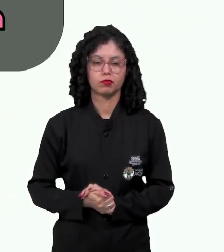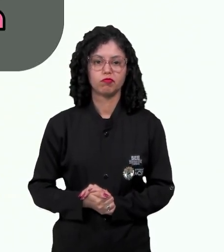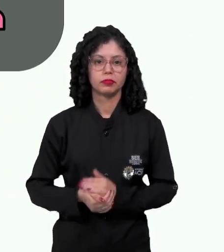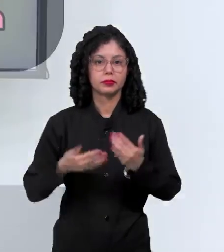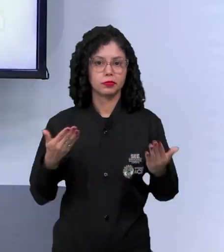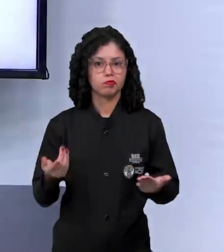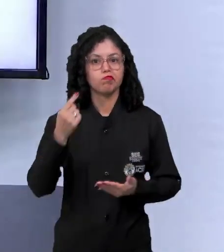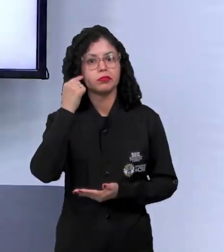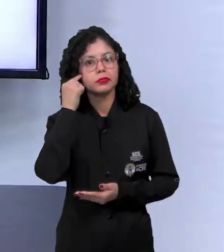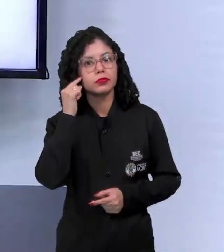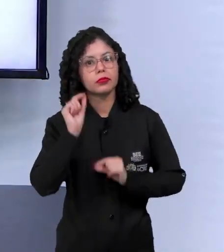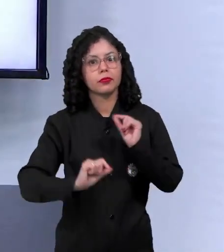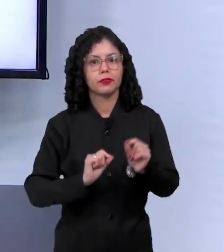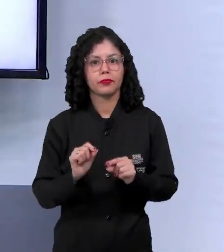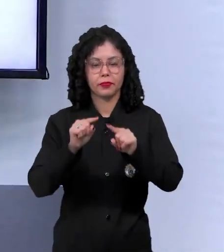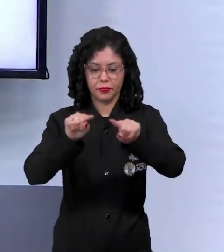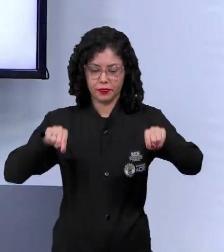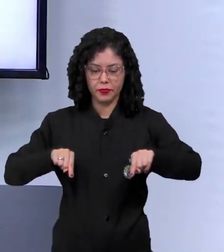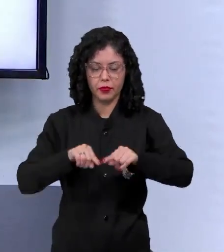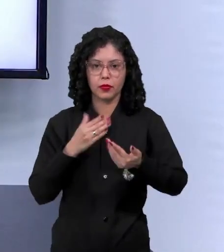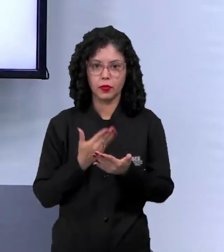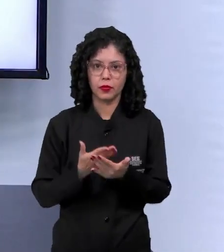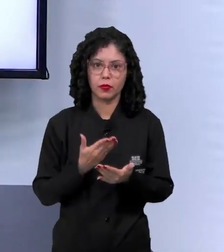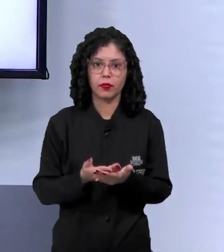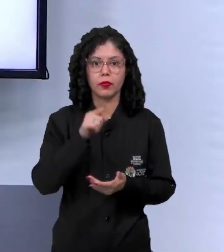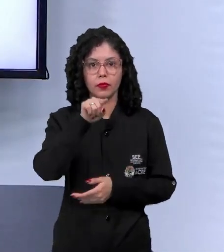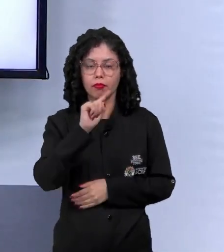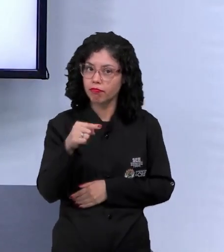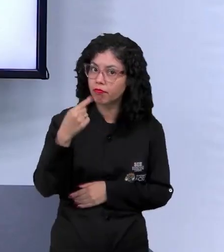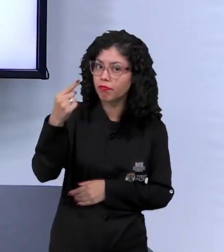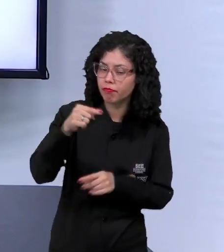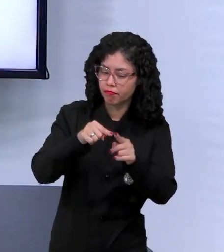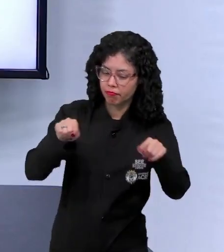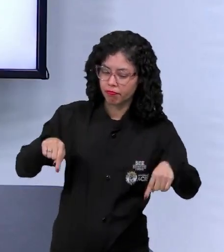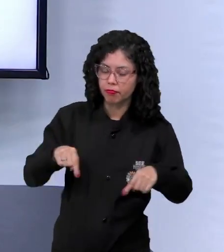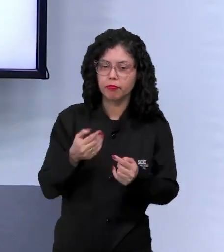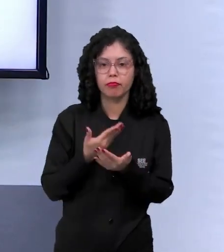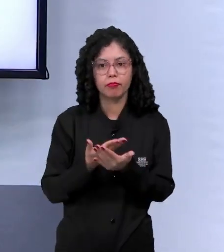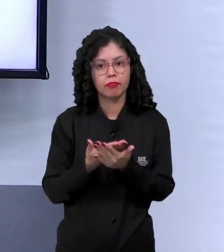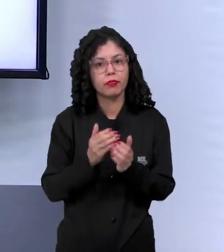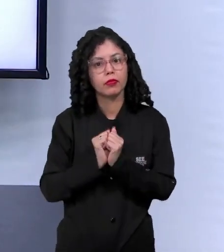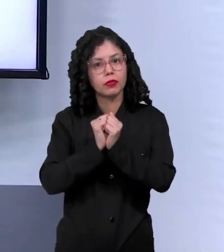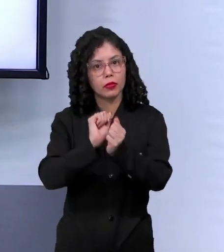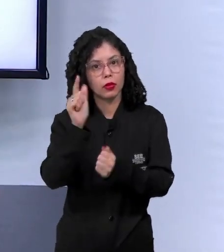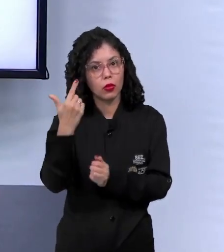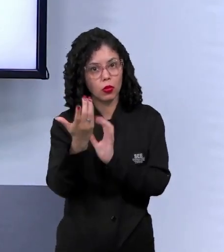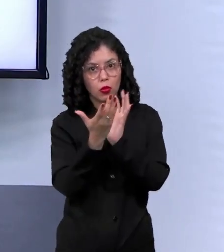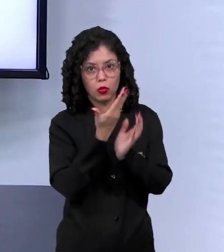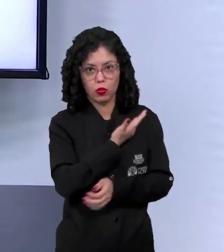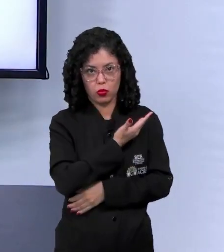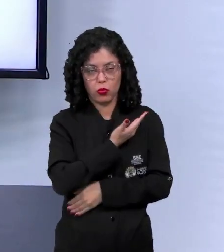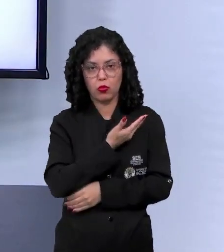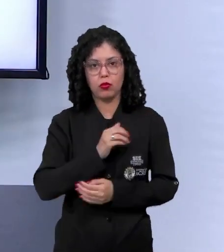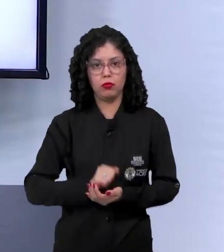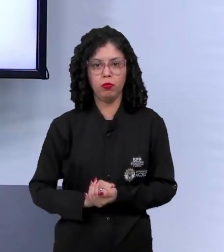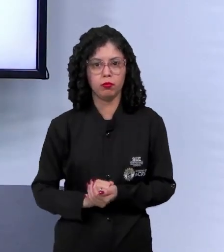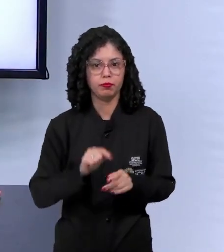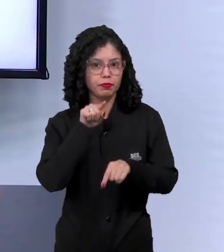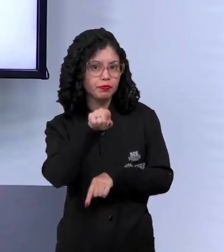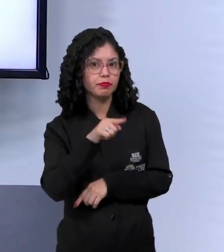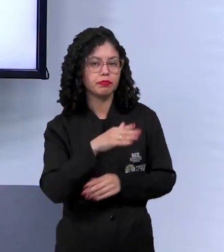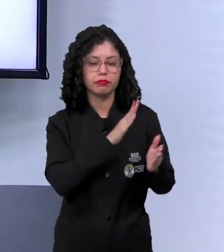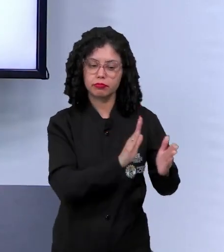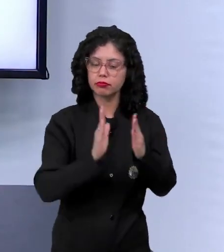Então vamos pensar em sala de aula. Você está lá em sala de aula junto com outros colegas, ou seja, você